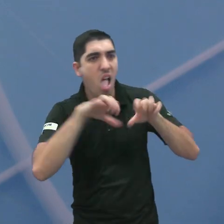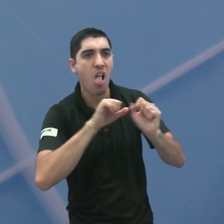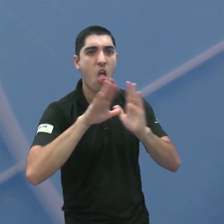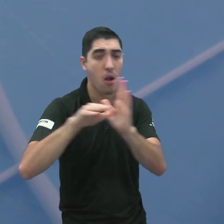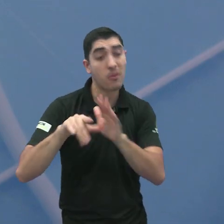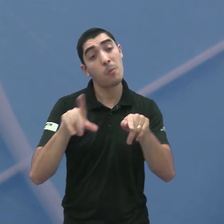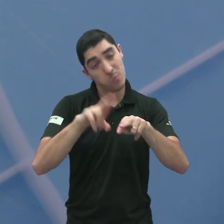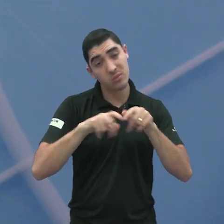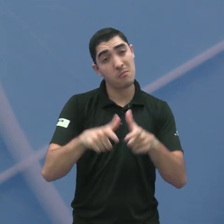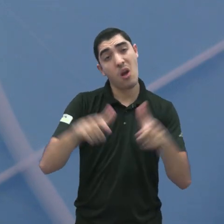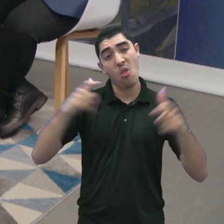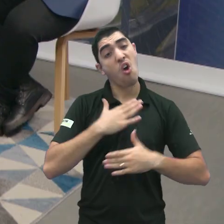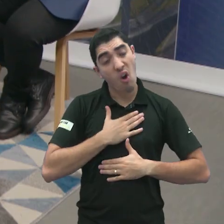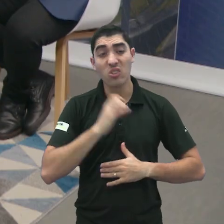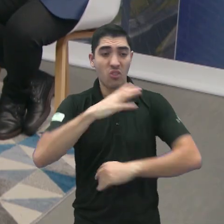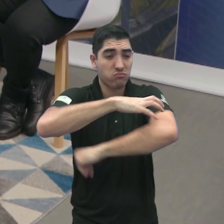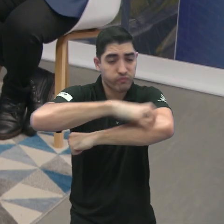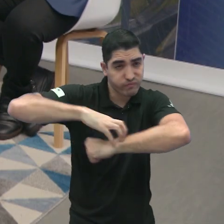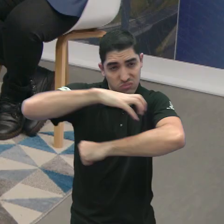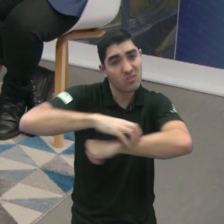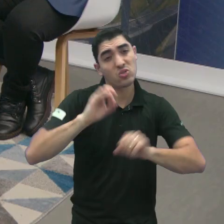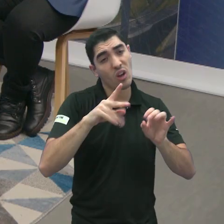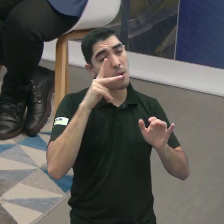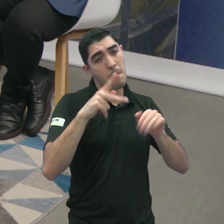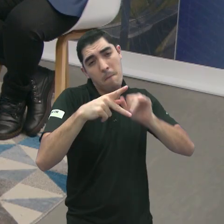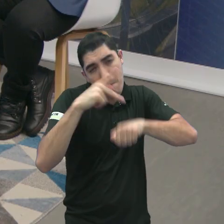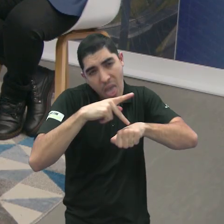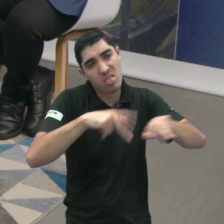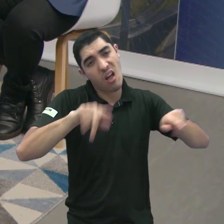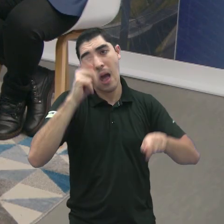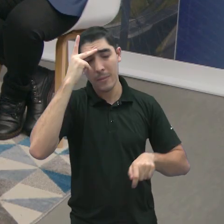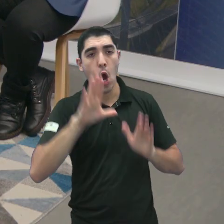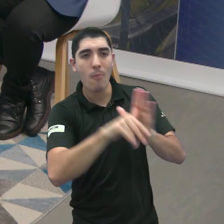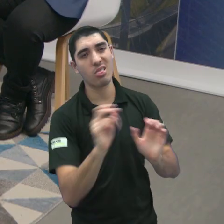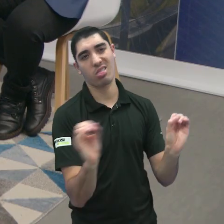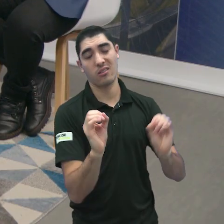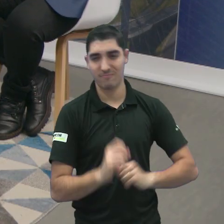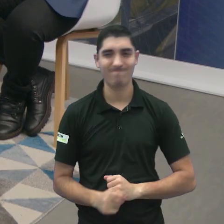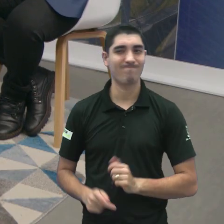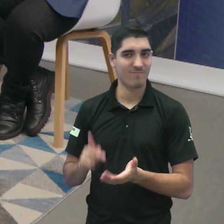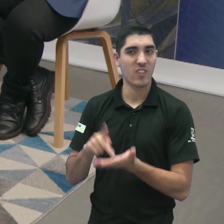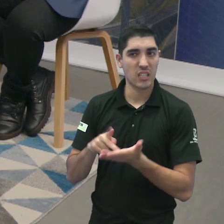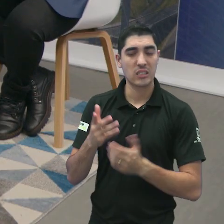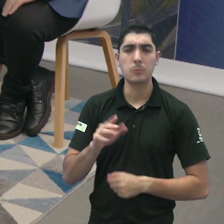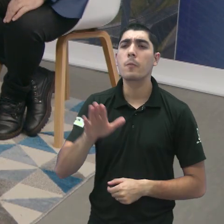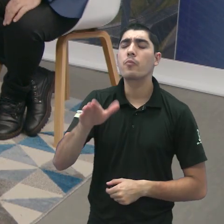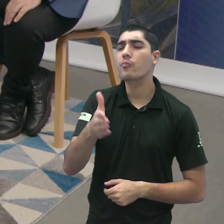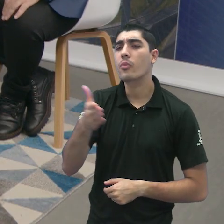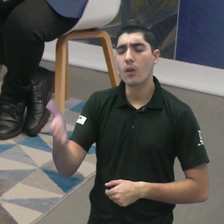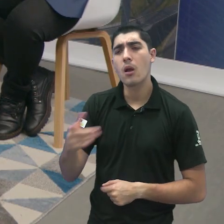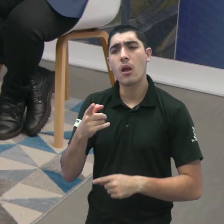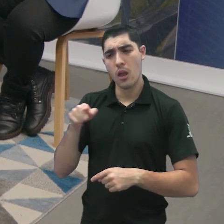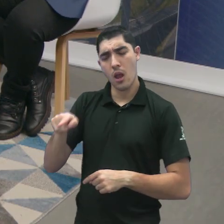agro. Exato, com certeza, muito importante, né? Ô Bernardo, como o crescimento constante da